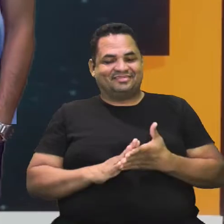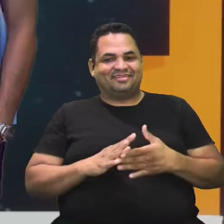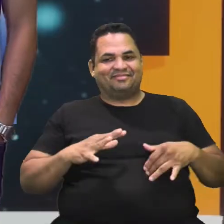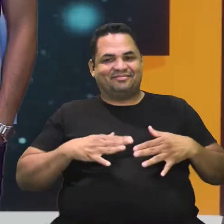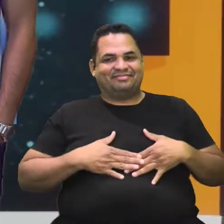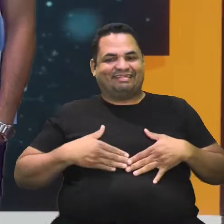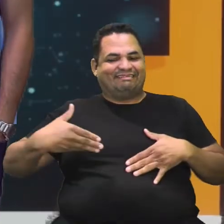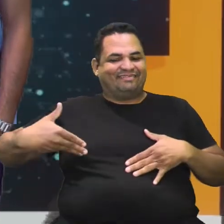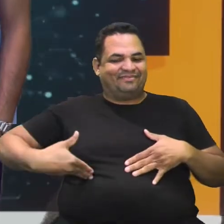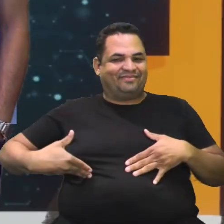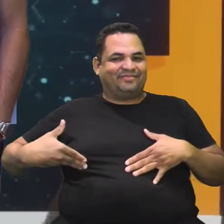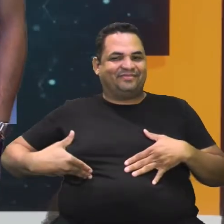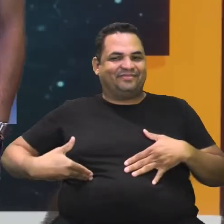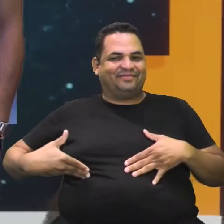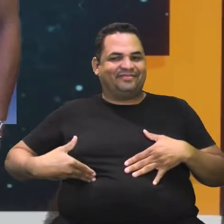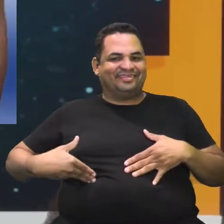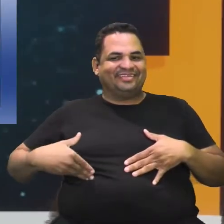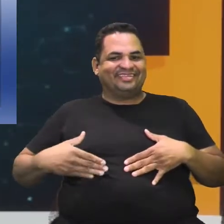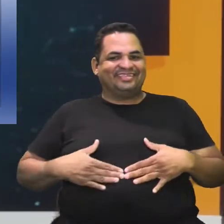você...